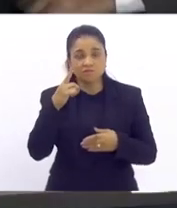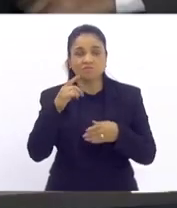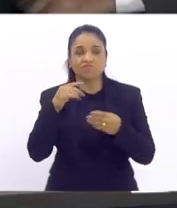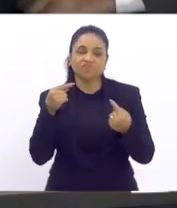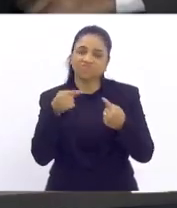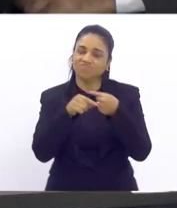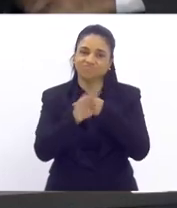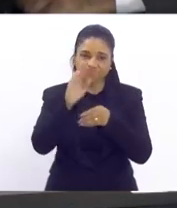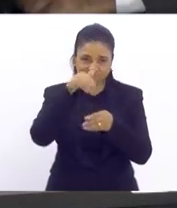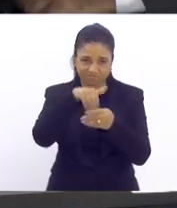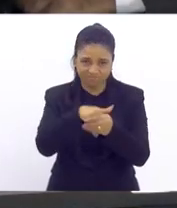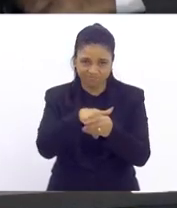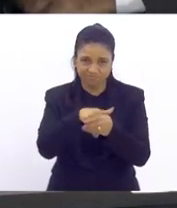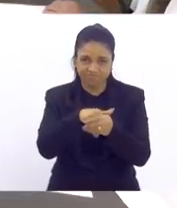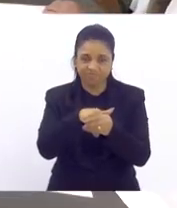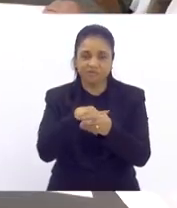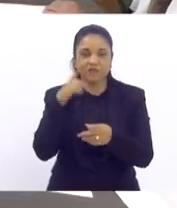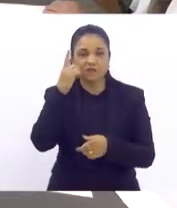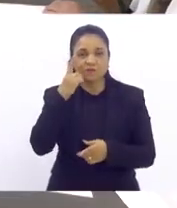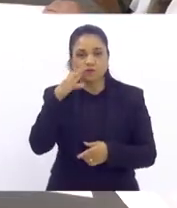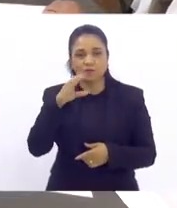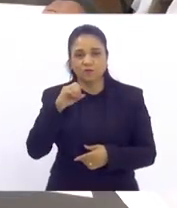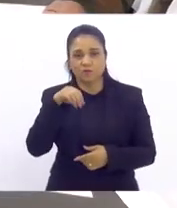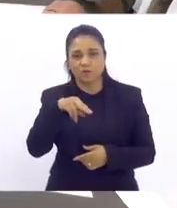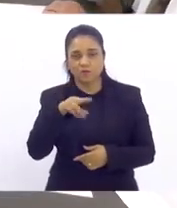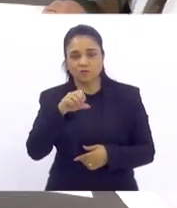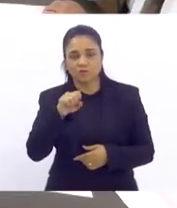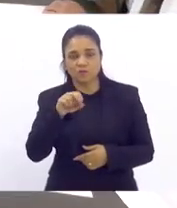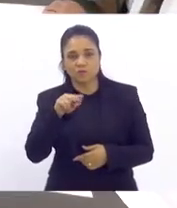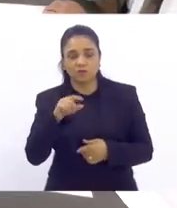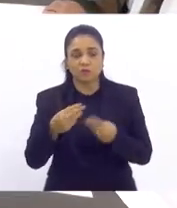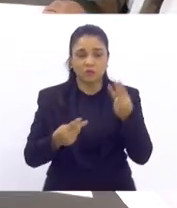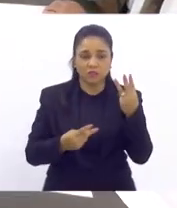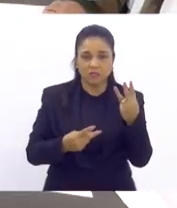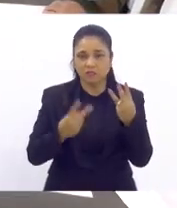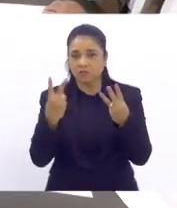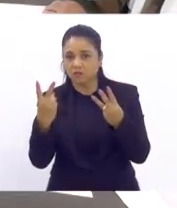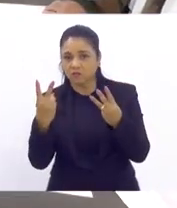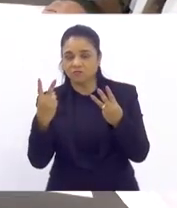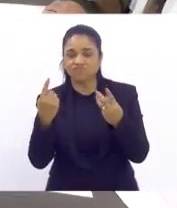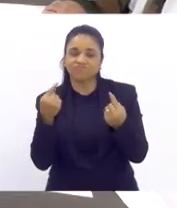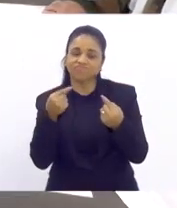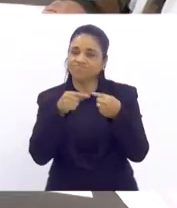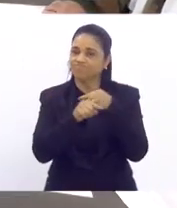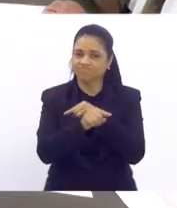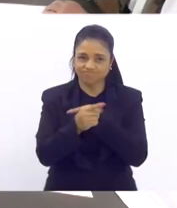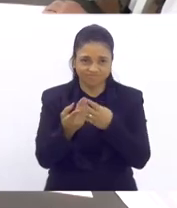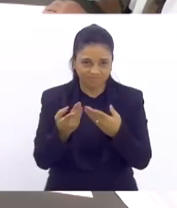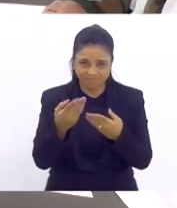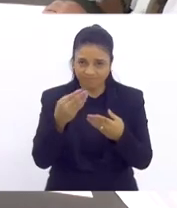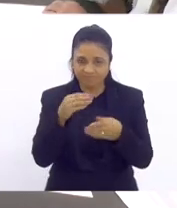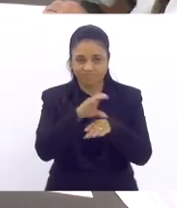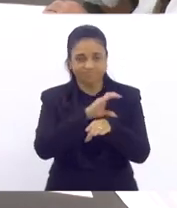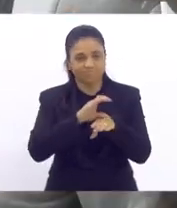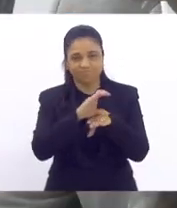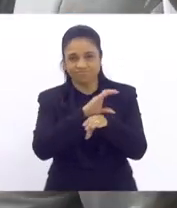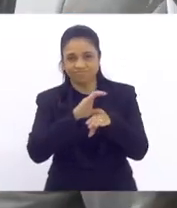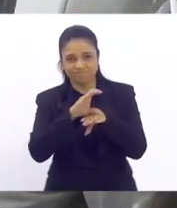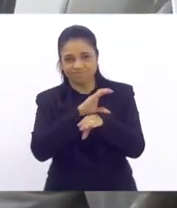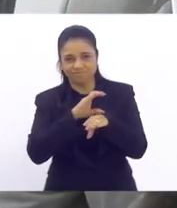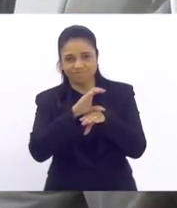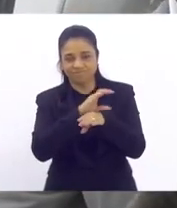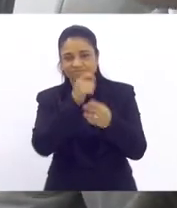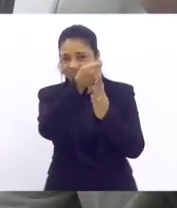Deputado cozzolino Então por três a dois venceu o voto divergente pela inconstitucionalidade do relator